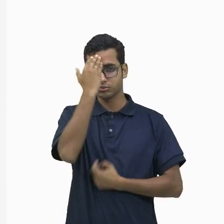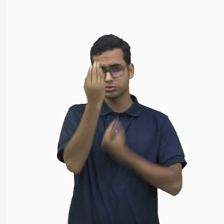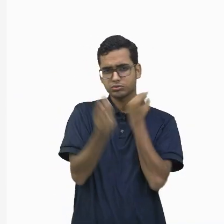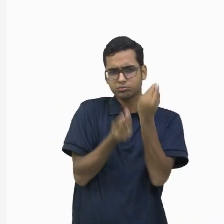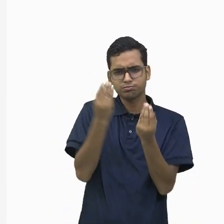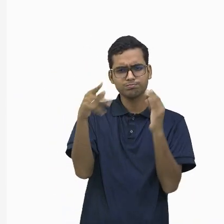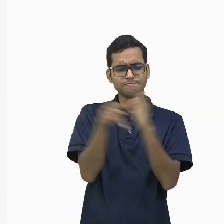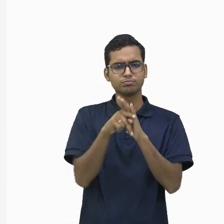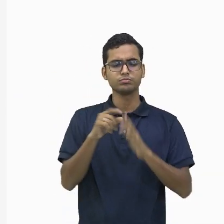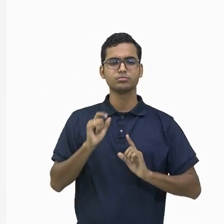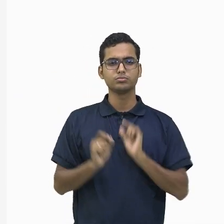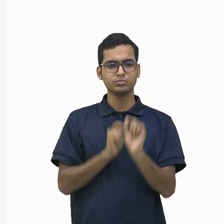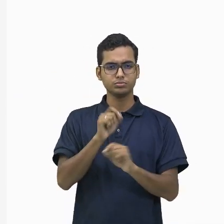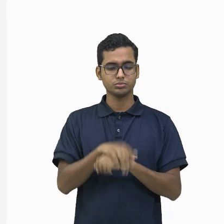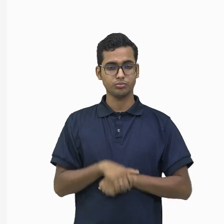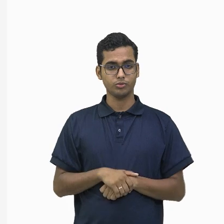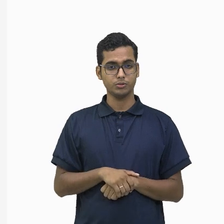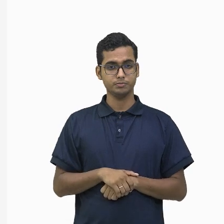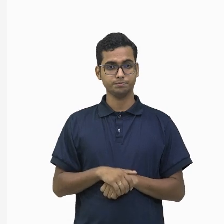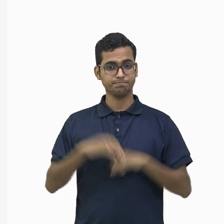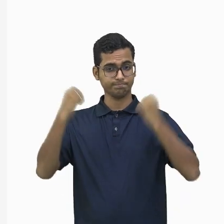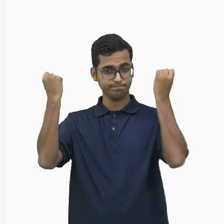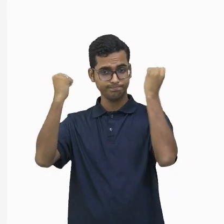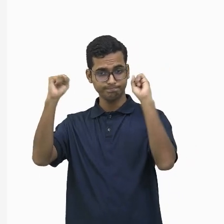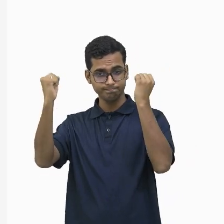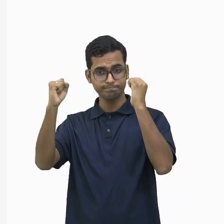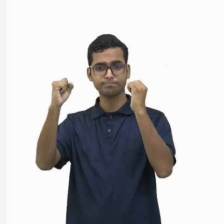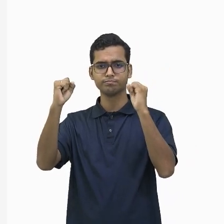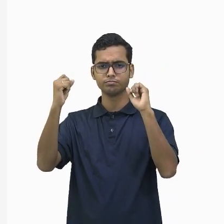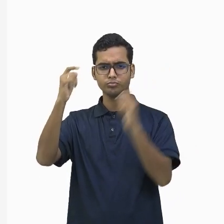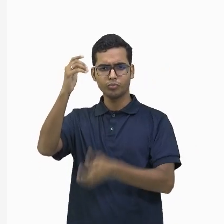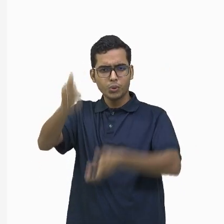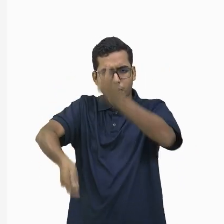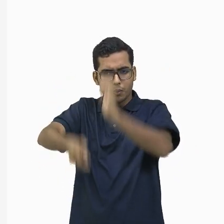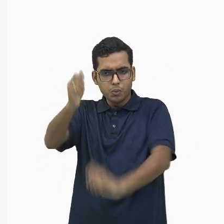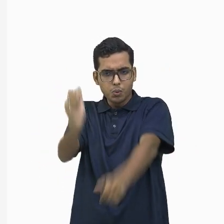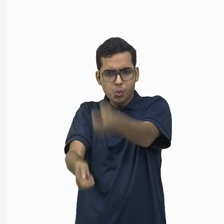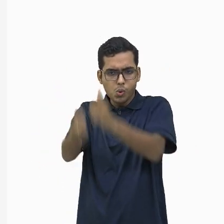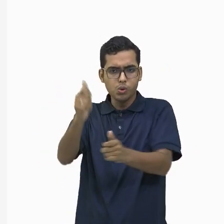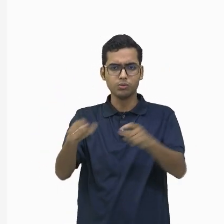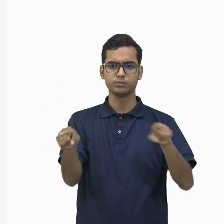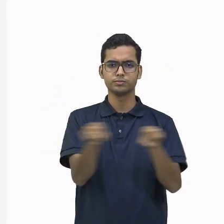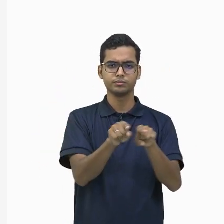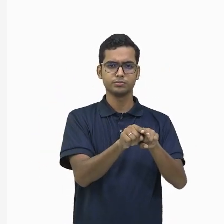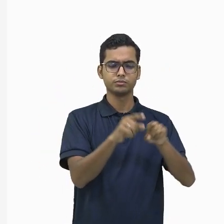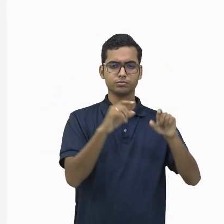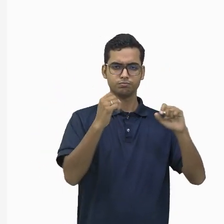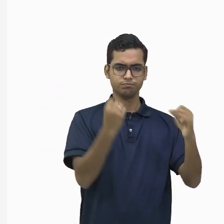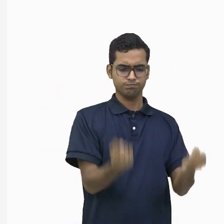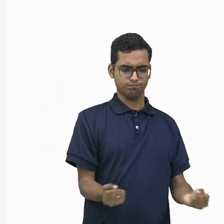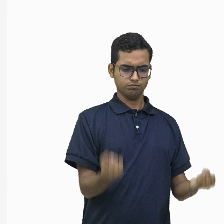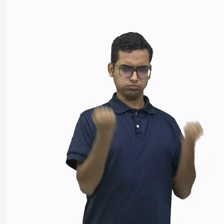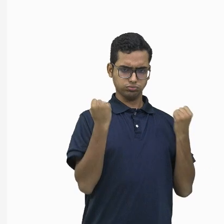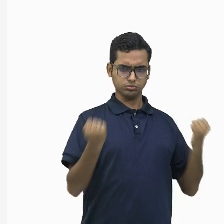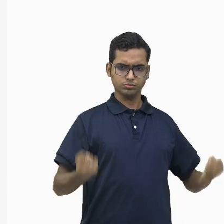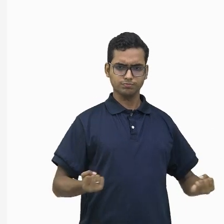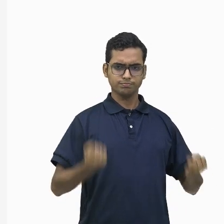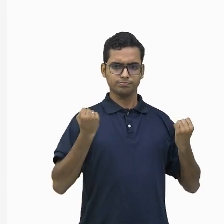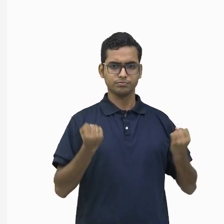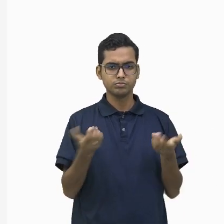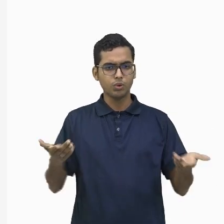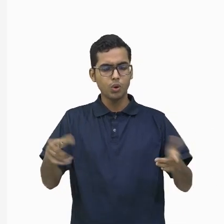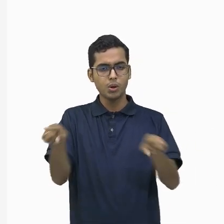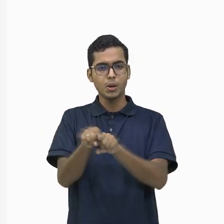principal diferença entre a ginástica funcional e a musculação. Então, primeira diferença,